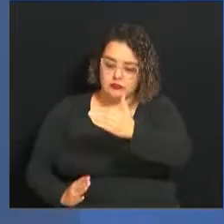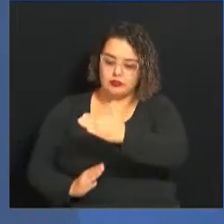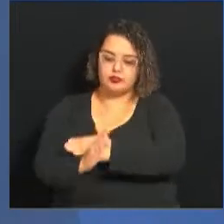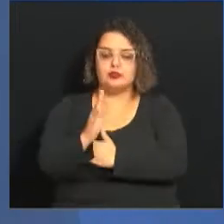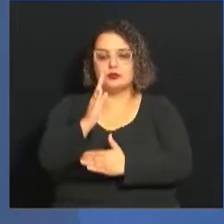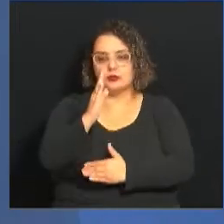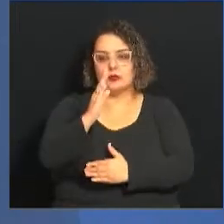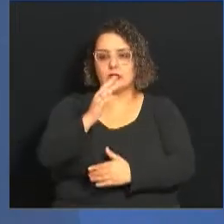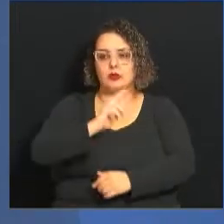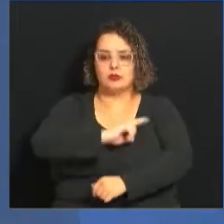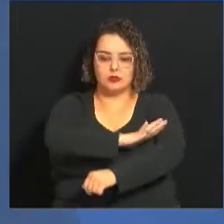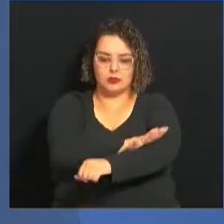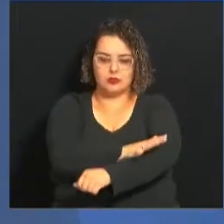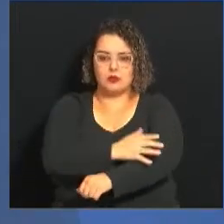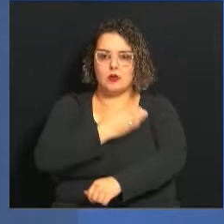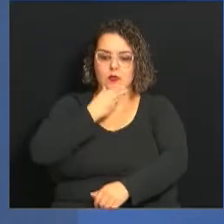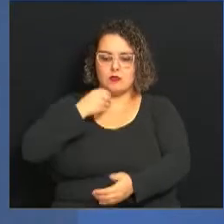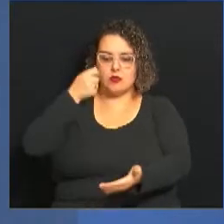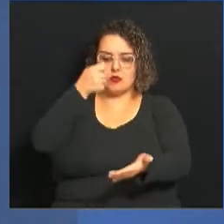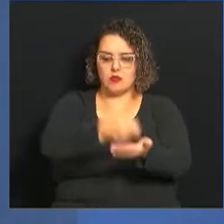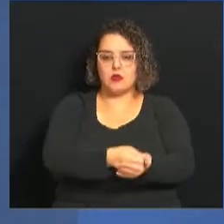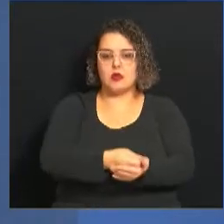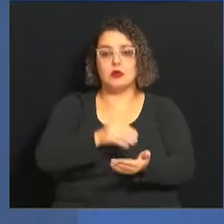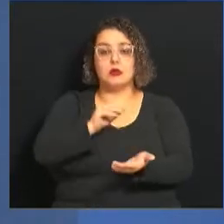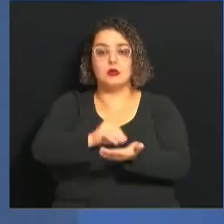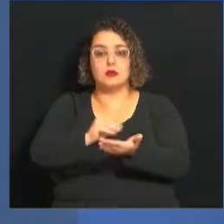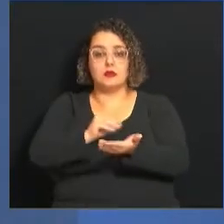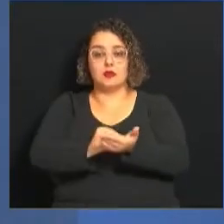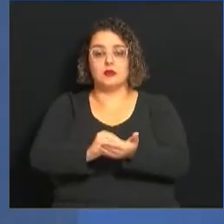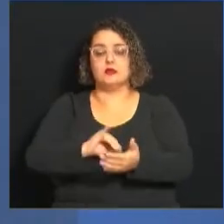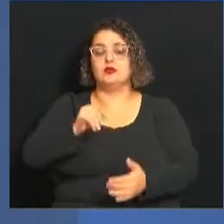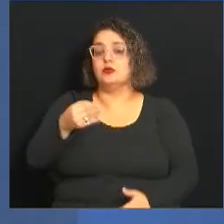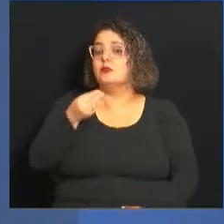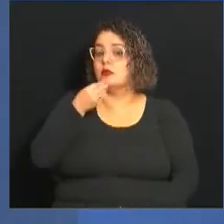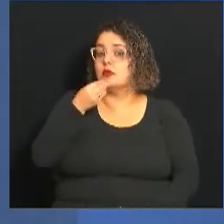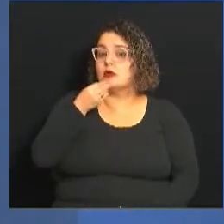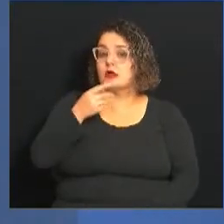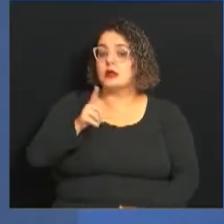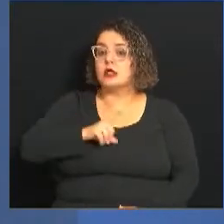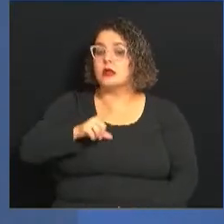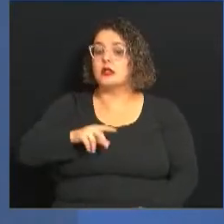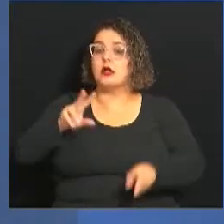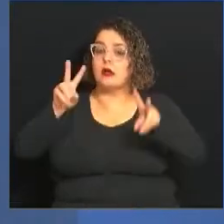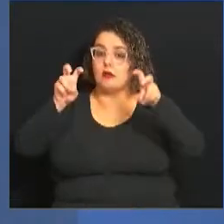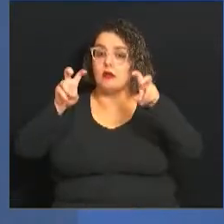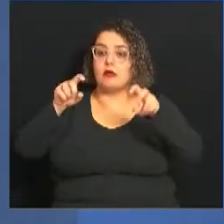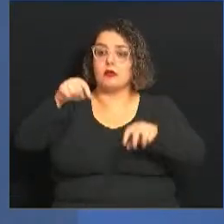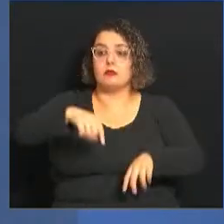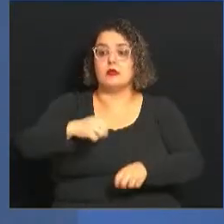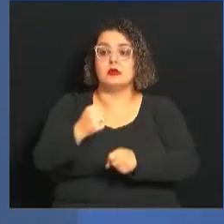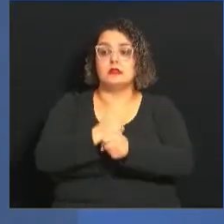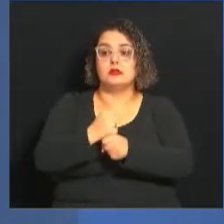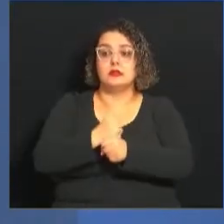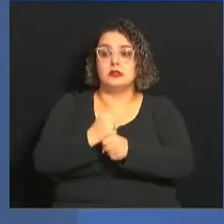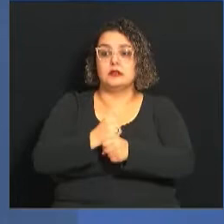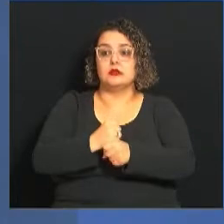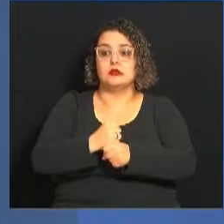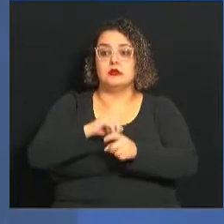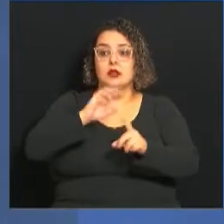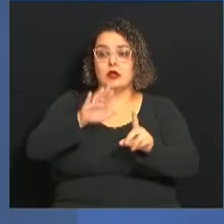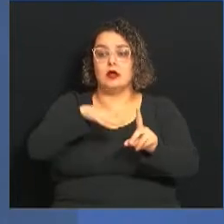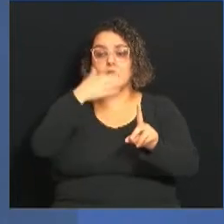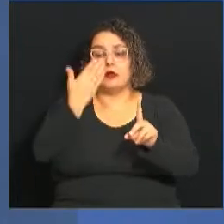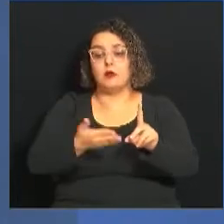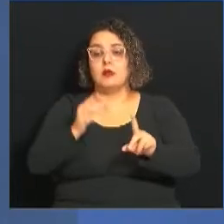do machismo e da falta de oportunidade. E olha, a gente tem um tema esse ano, em homenagem